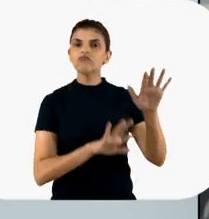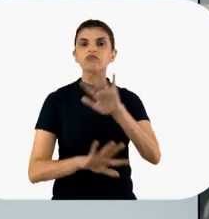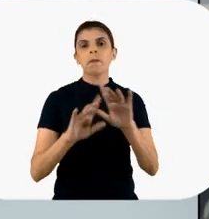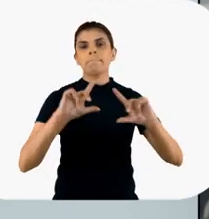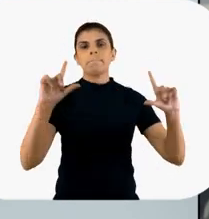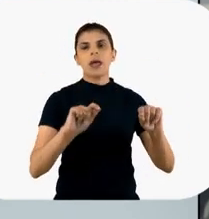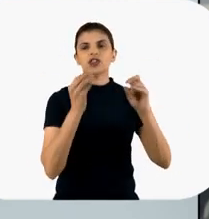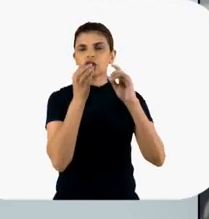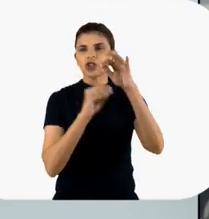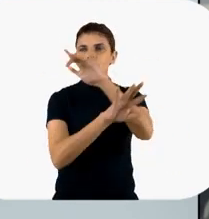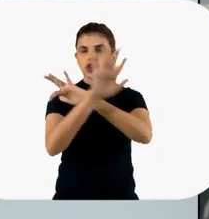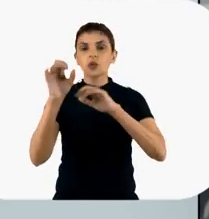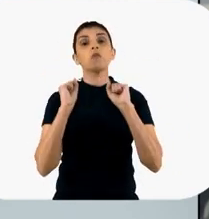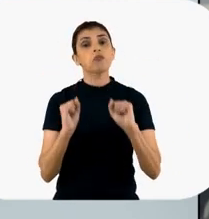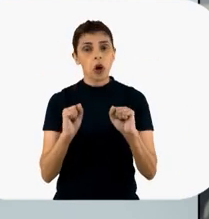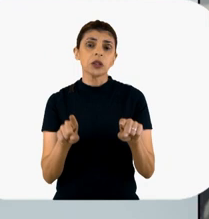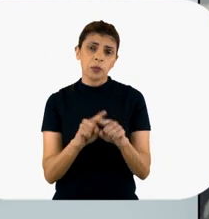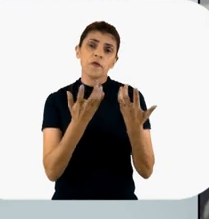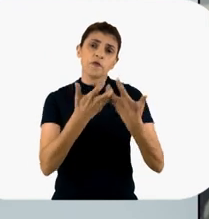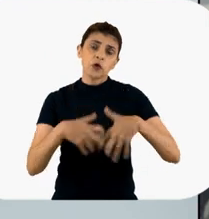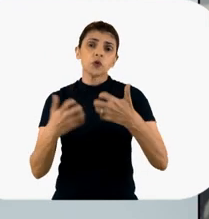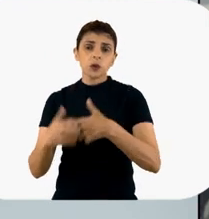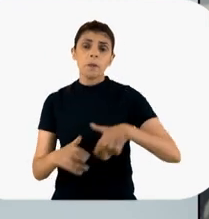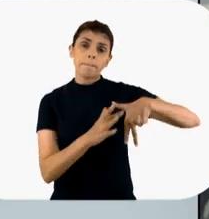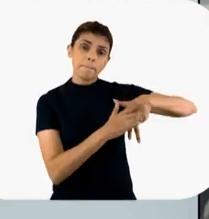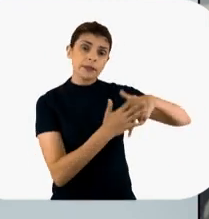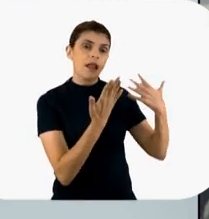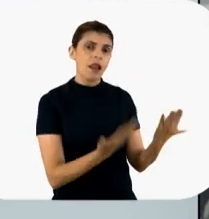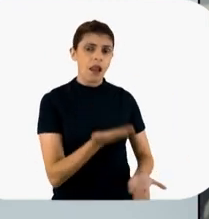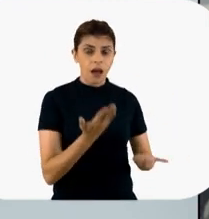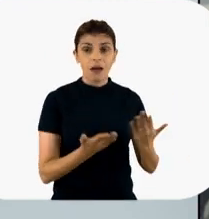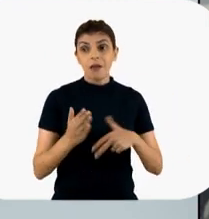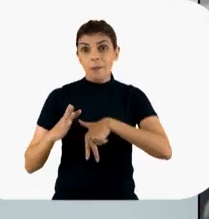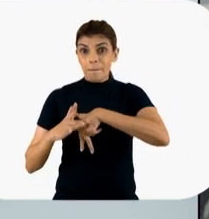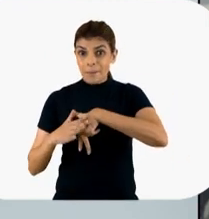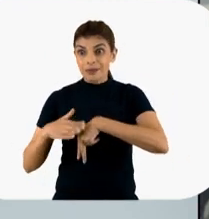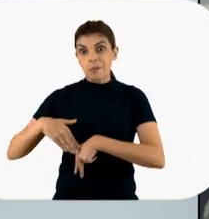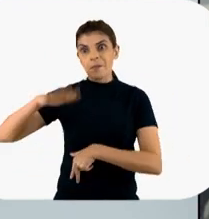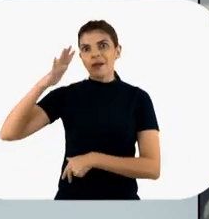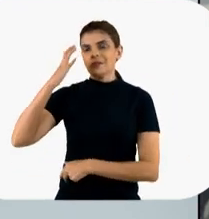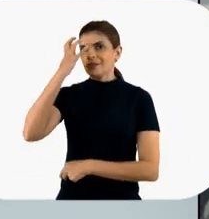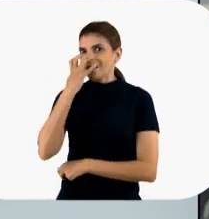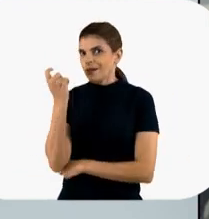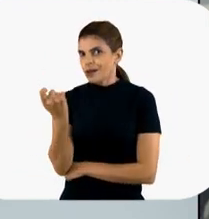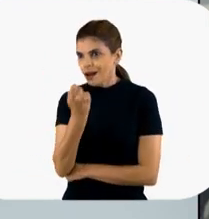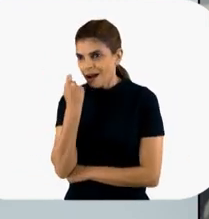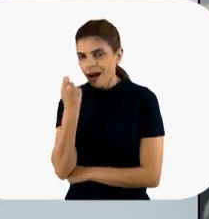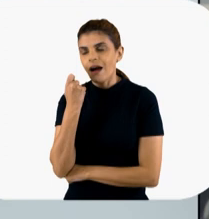não reinalante são as que menos geram aerossol e que podem funcionar aí para pacientes leves a moderados. Pacientes com